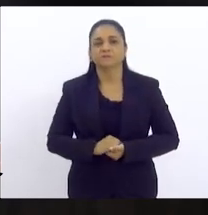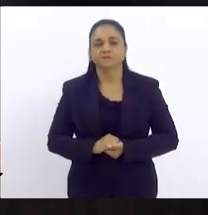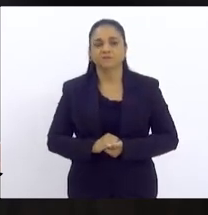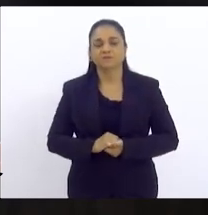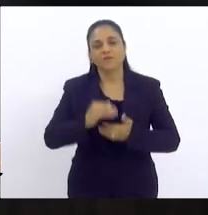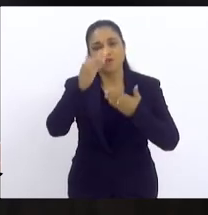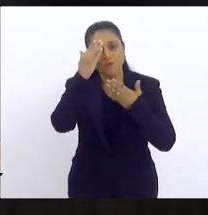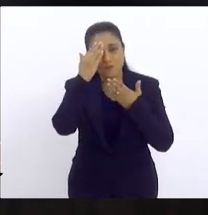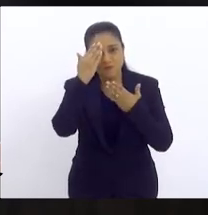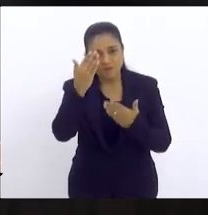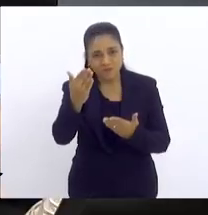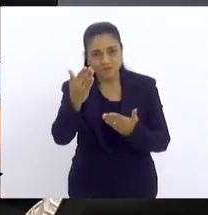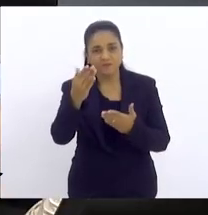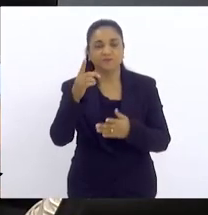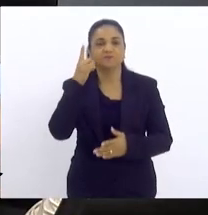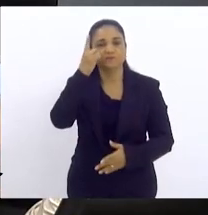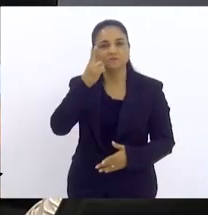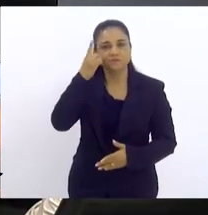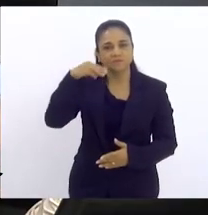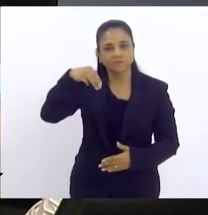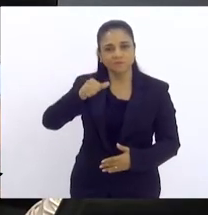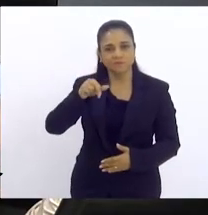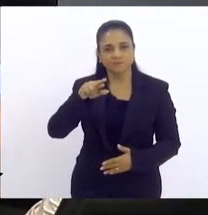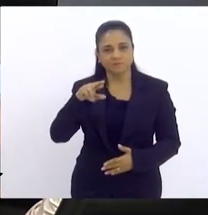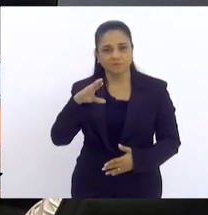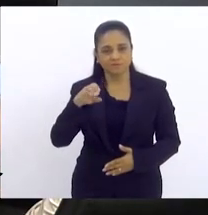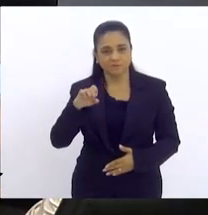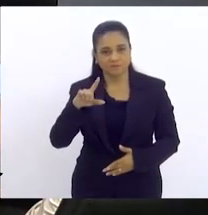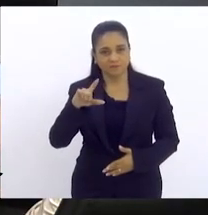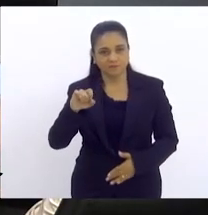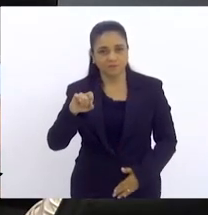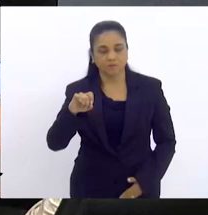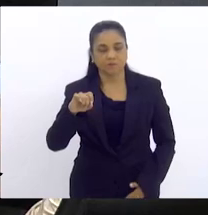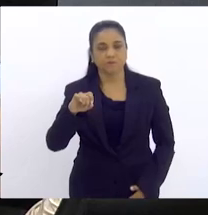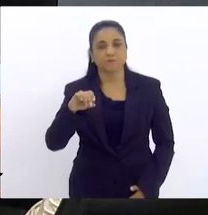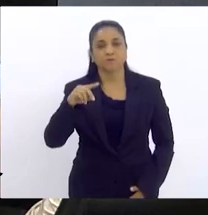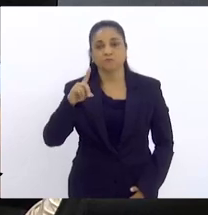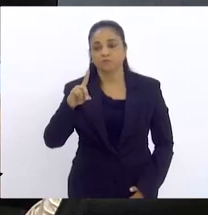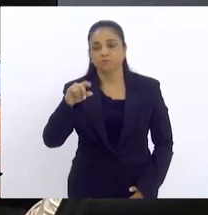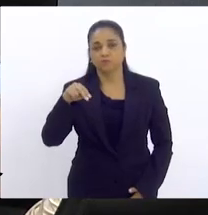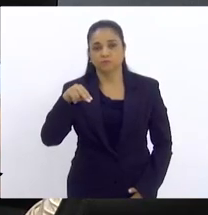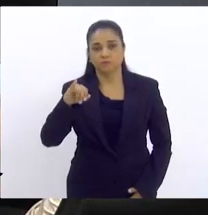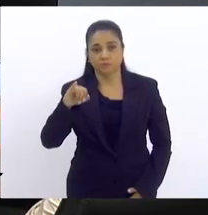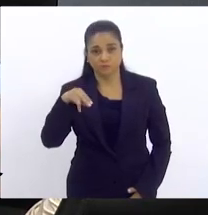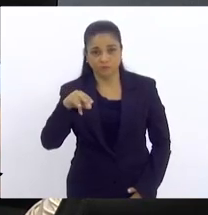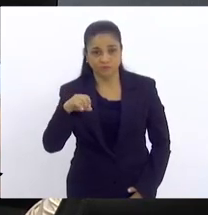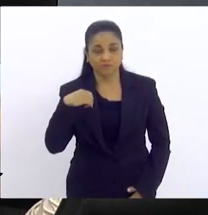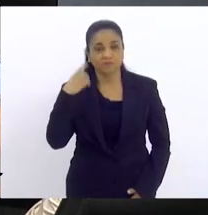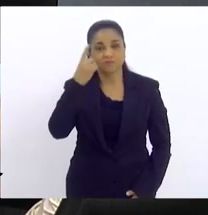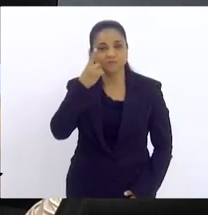Muito obrigado Deputado Marcelo Dino passa a palavra então